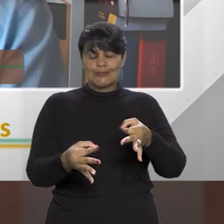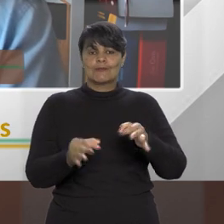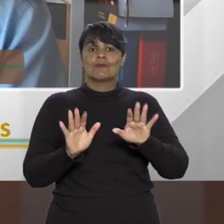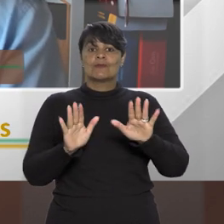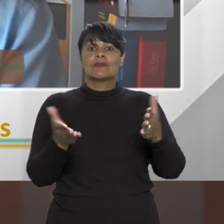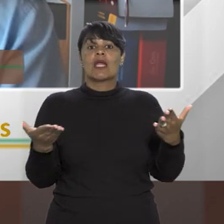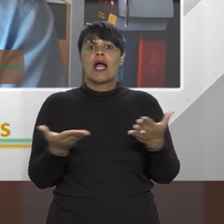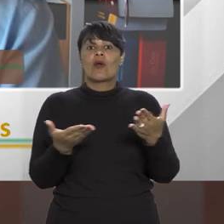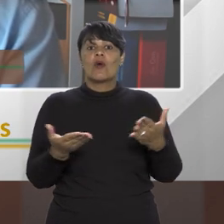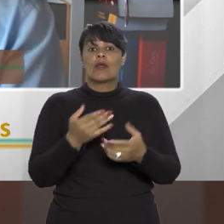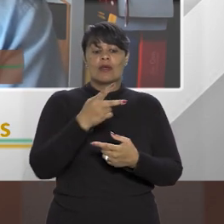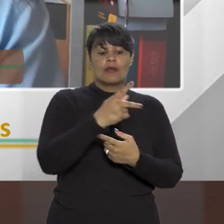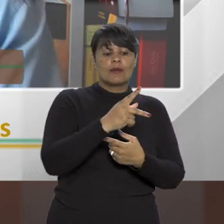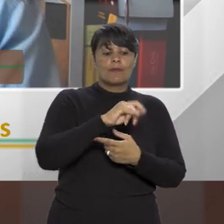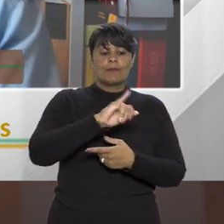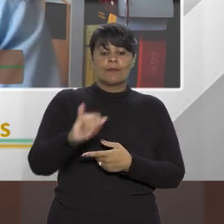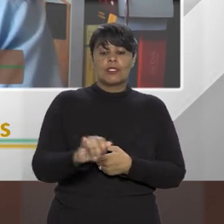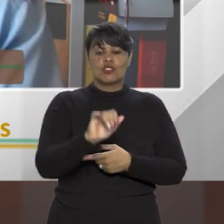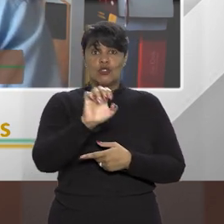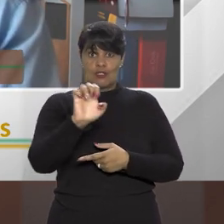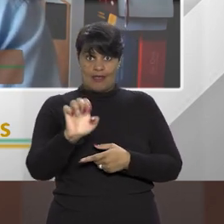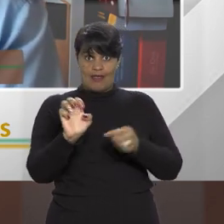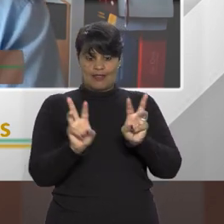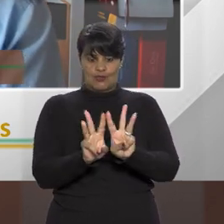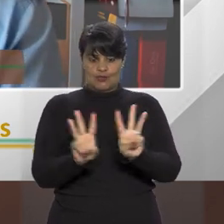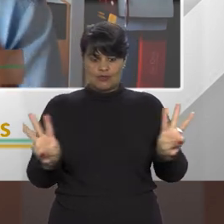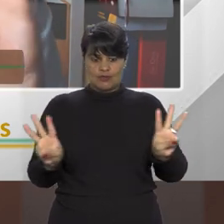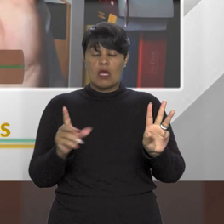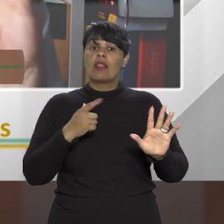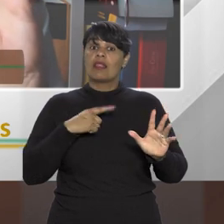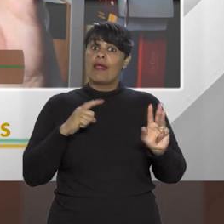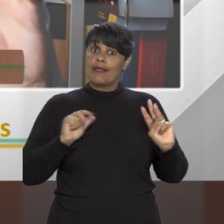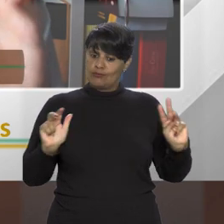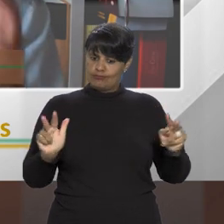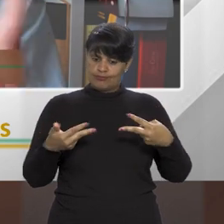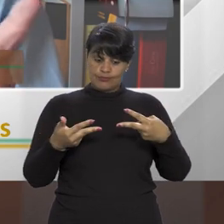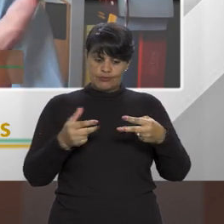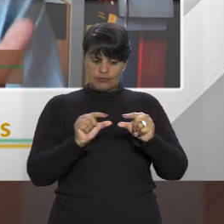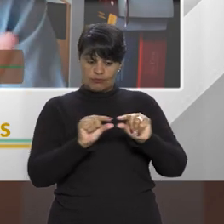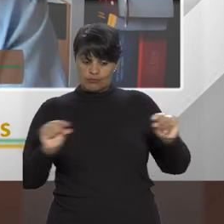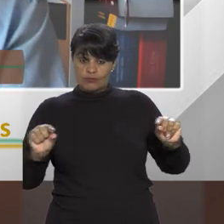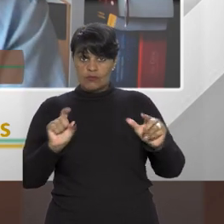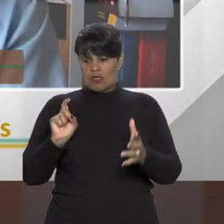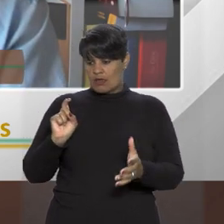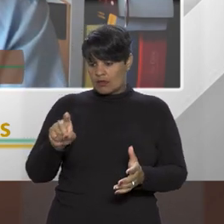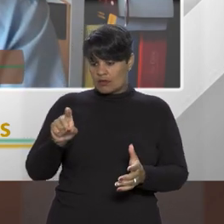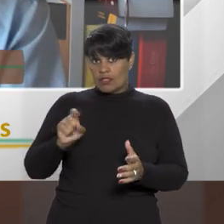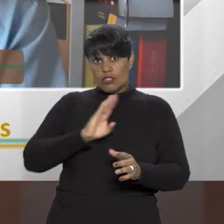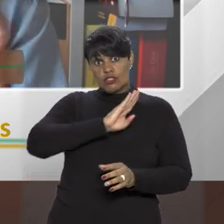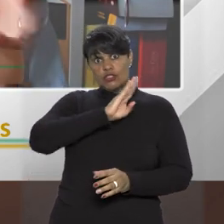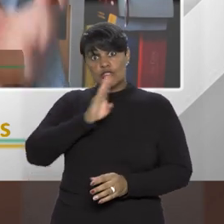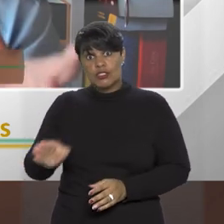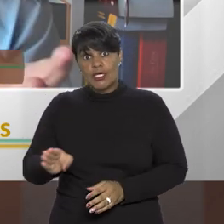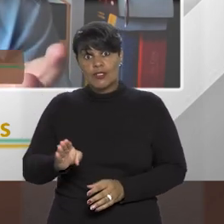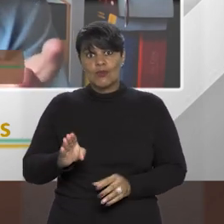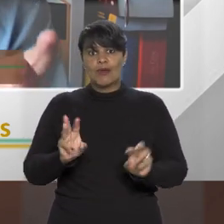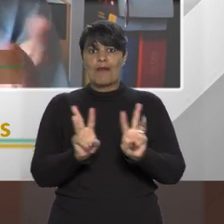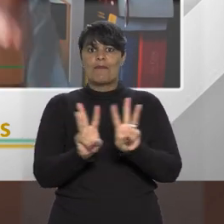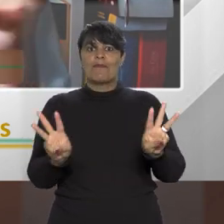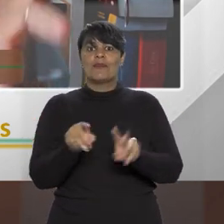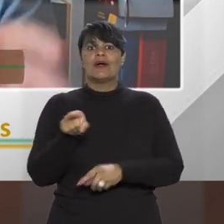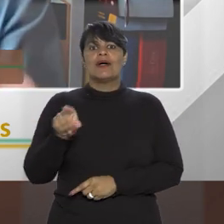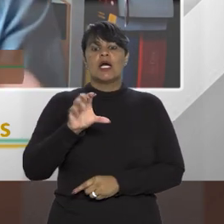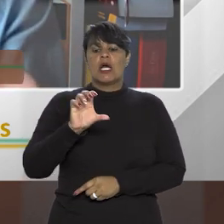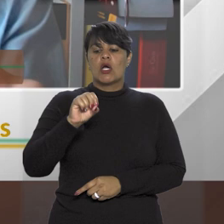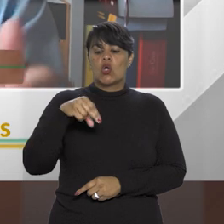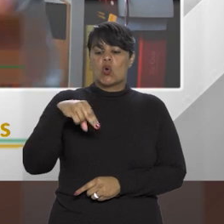plataforma consumidor.gov.br. Ou seja, você dá entrada no judiciário via PJE